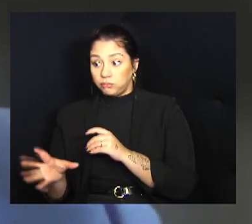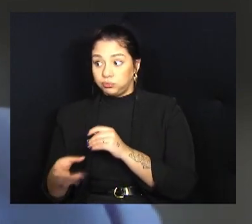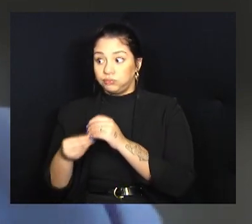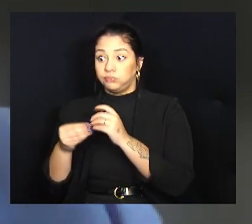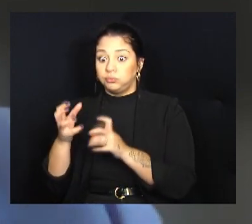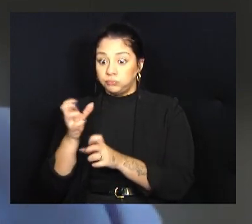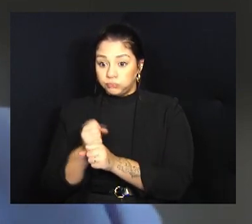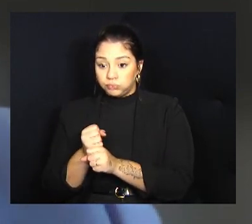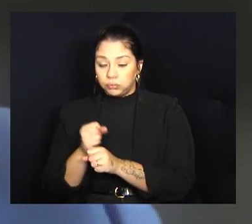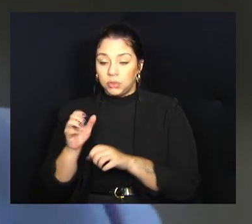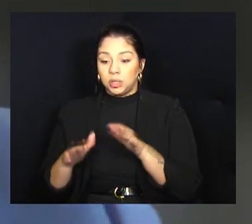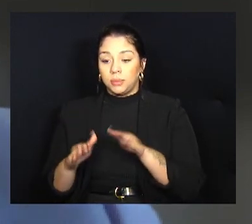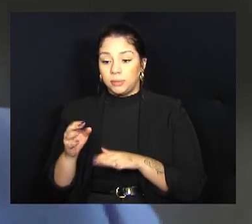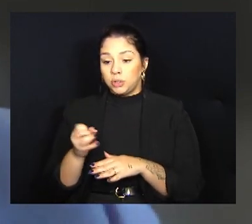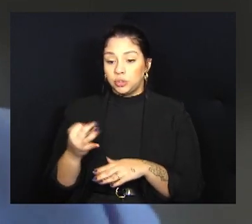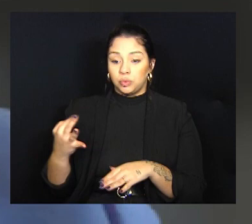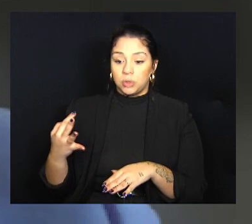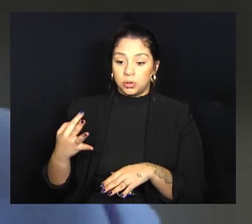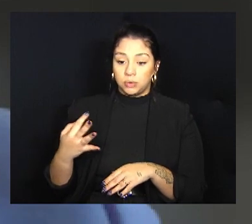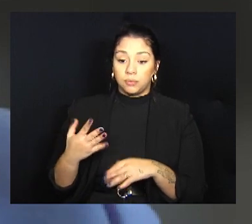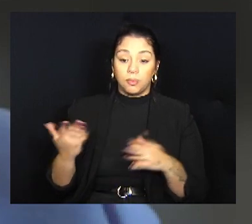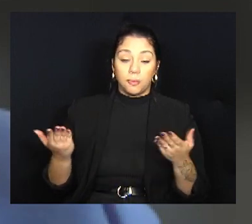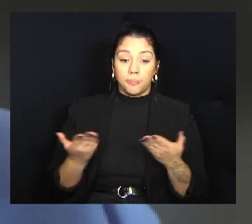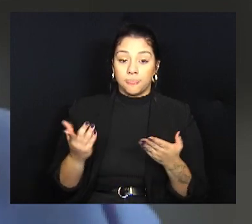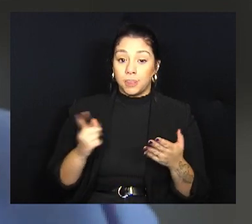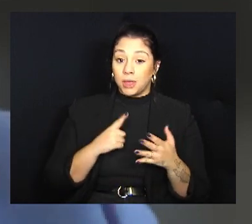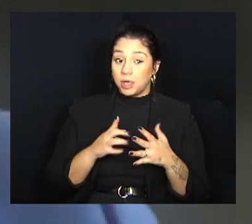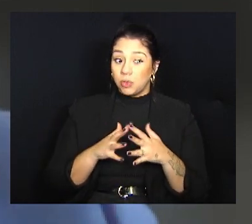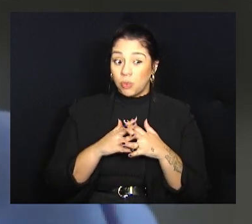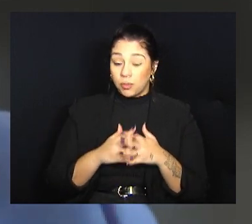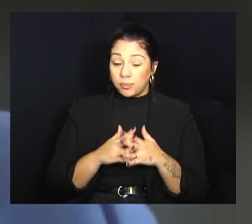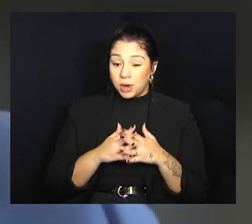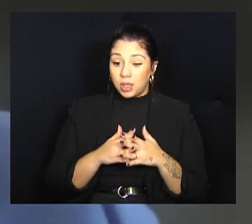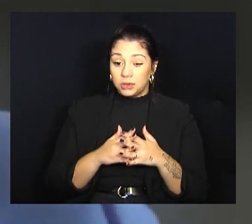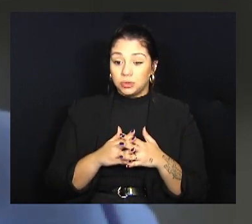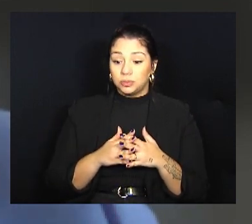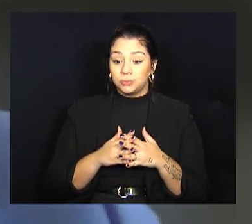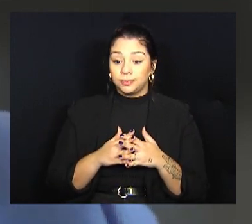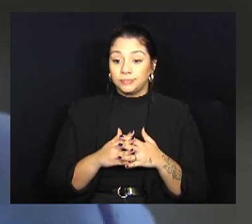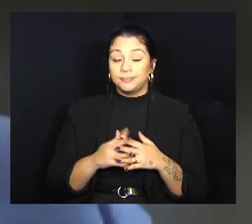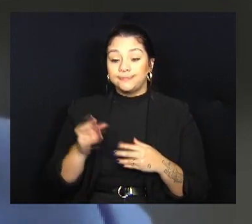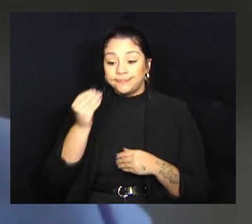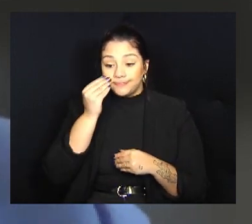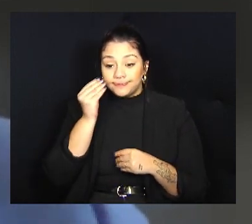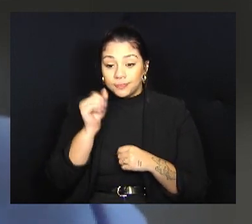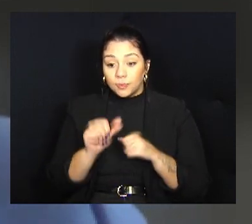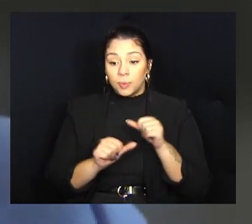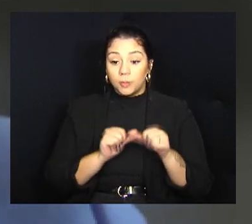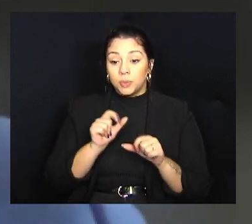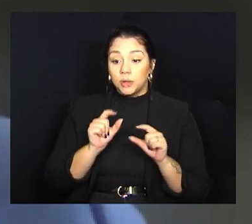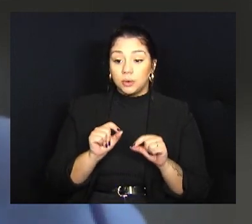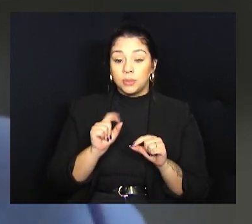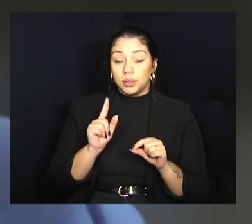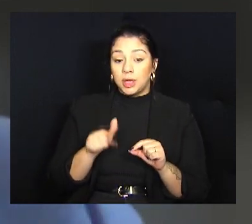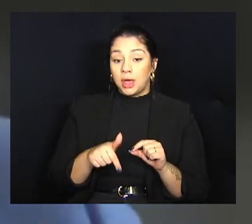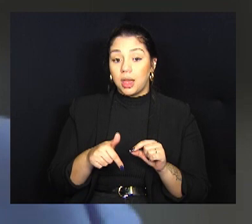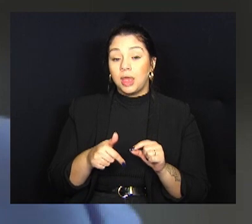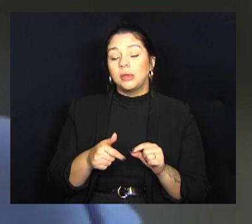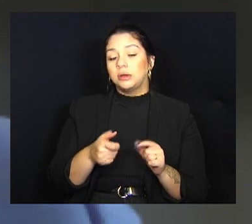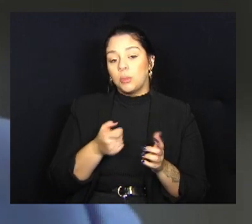cumulativo. Hoje a gente tem uma complexidade muito grande e o que busca mudar é tributação sobre consumo,